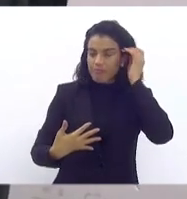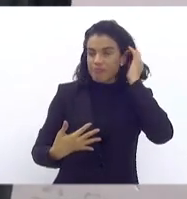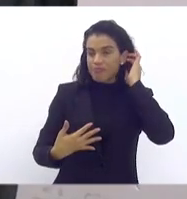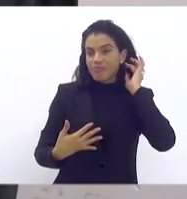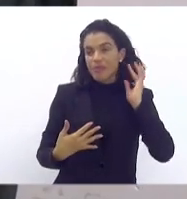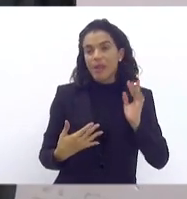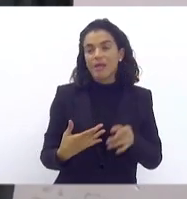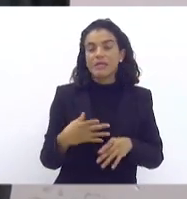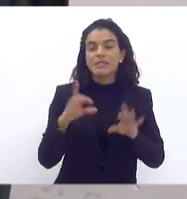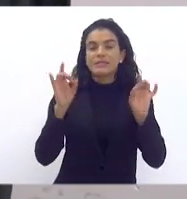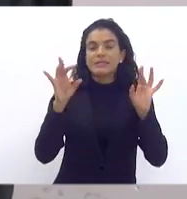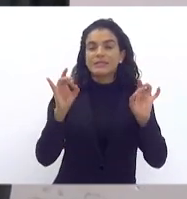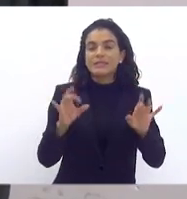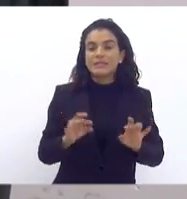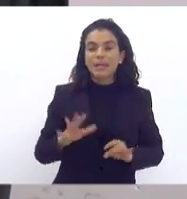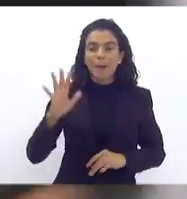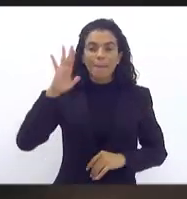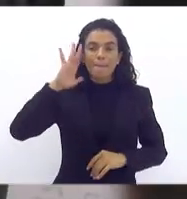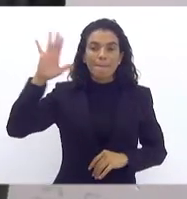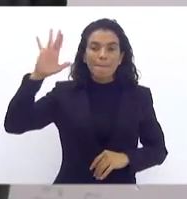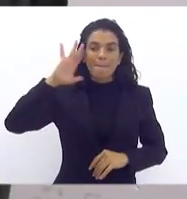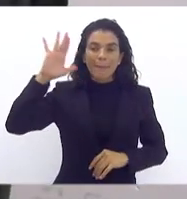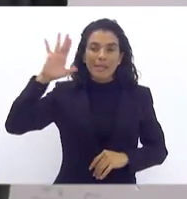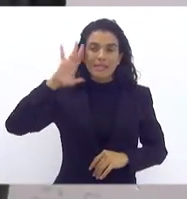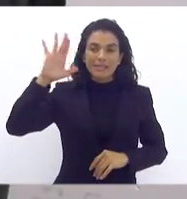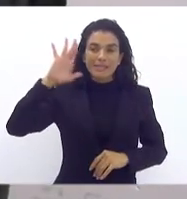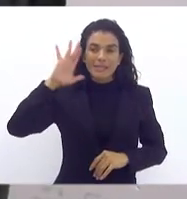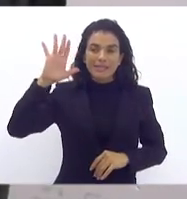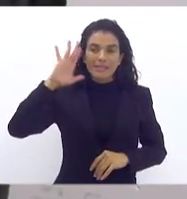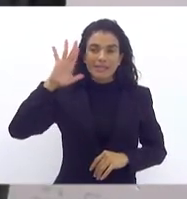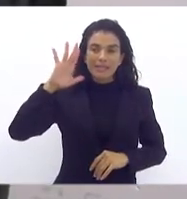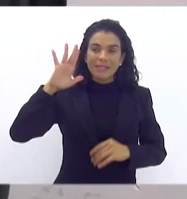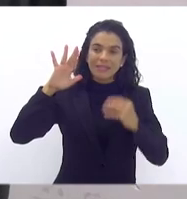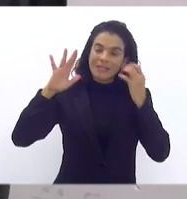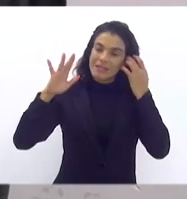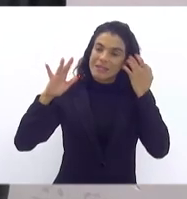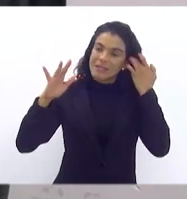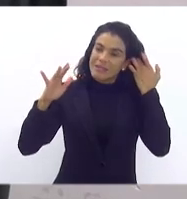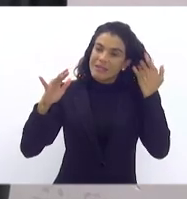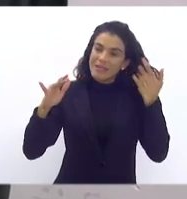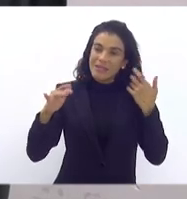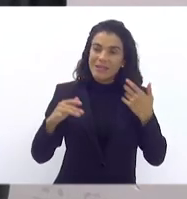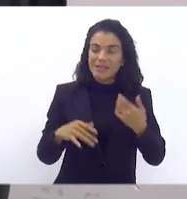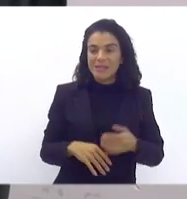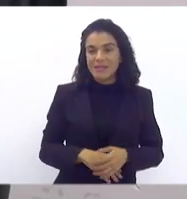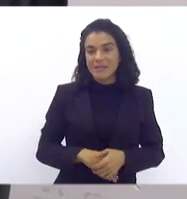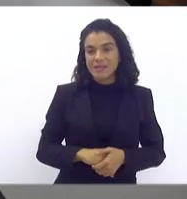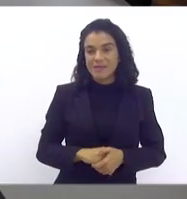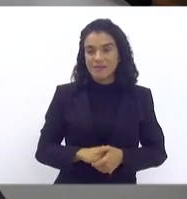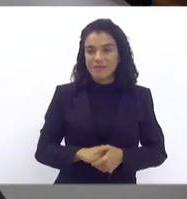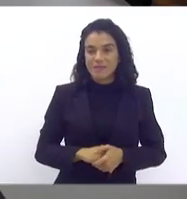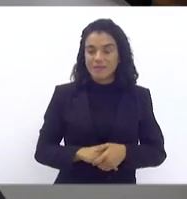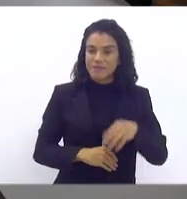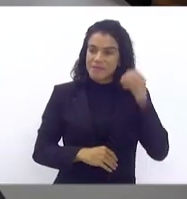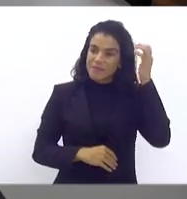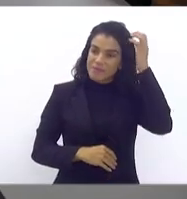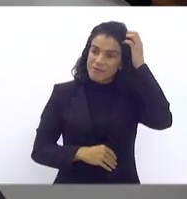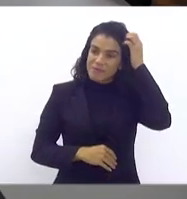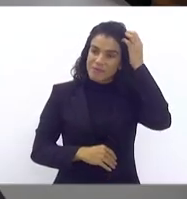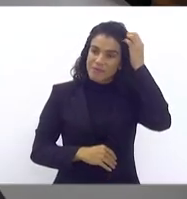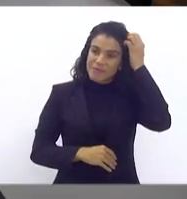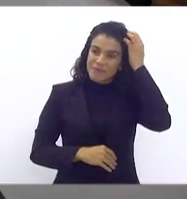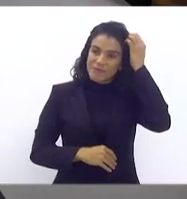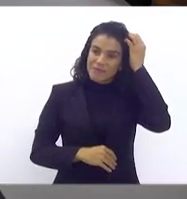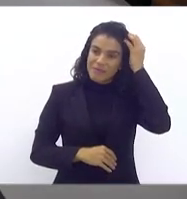em especial pensando o sistema judiciário nesse processo Deputado munir seu microfone está